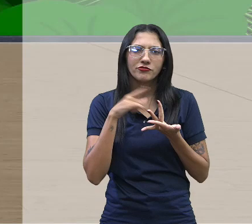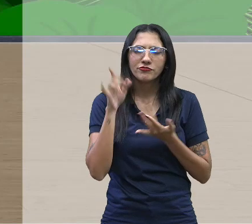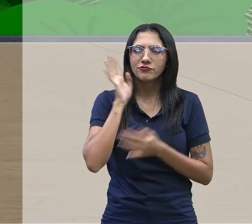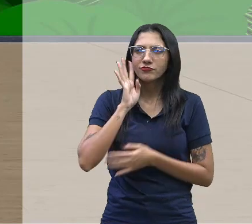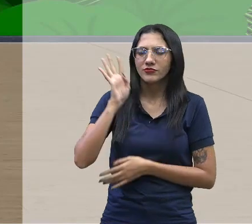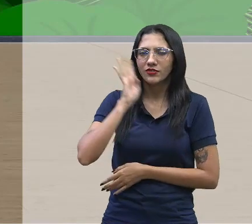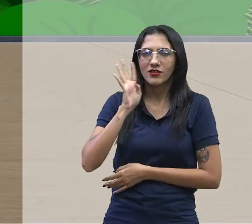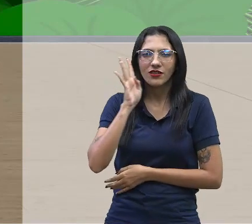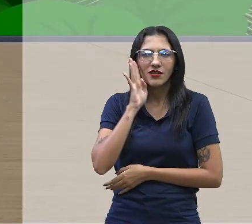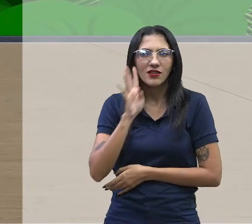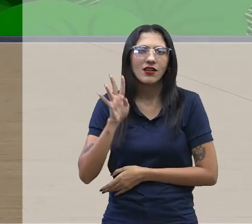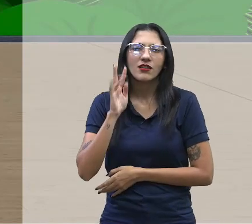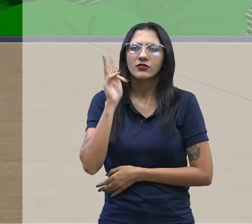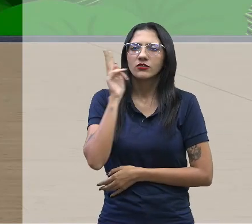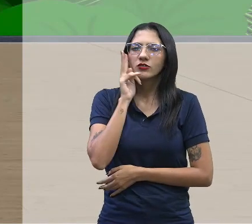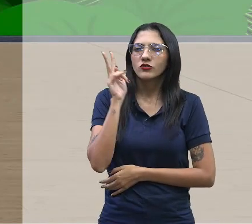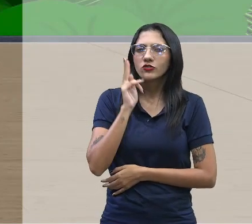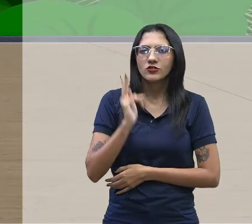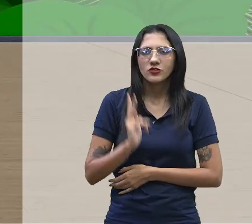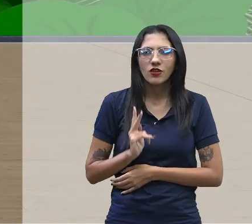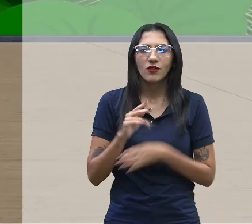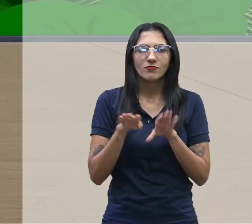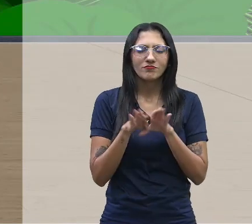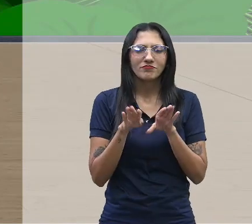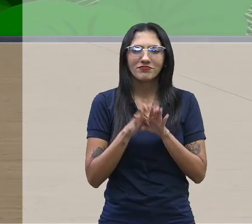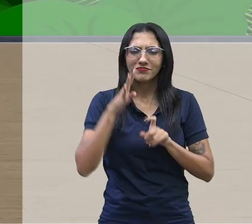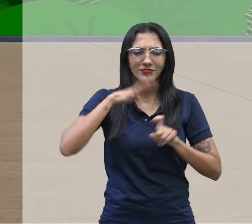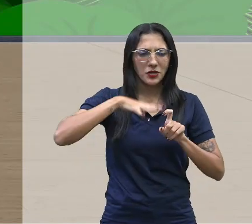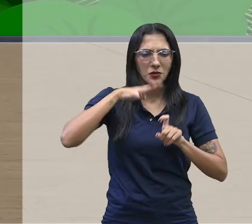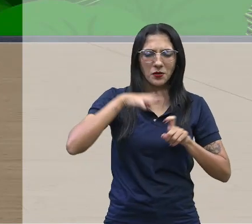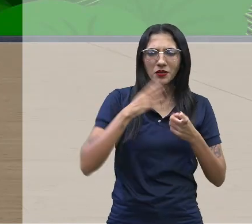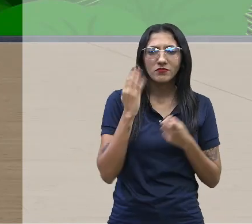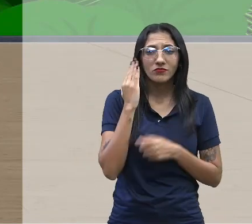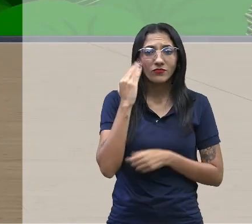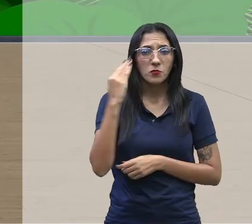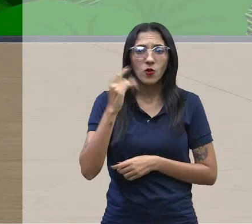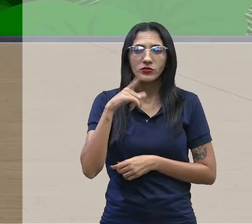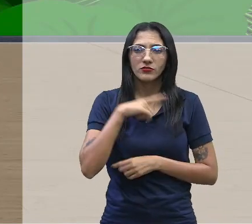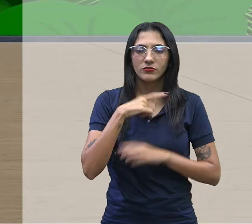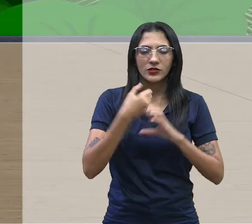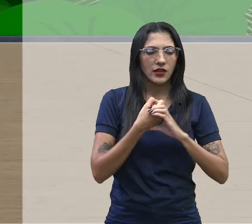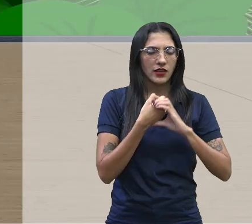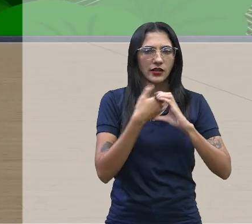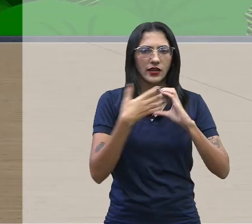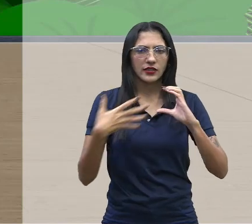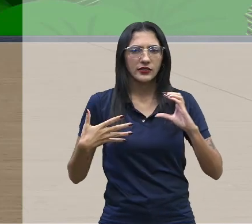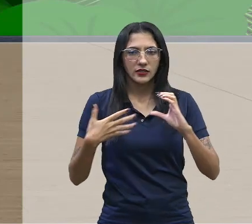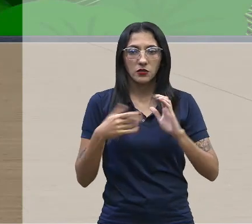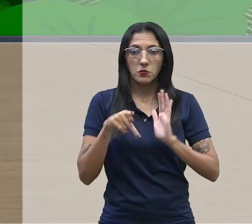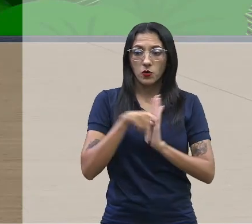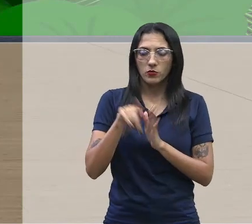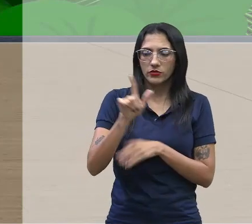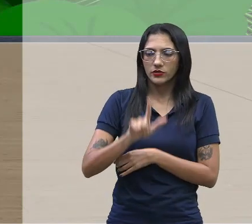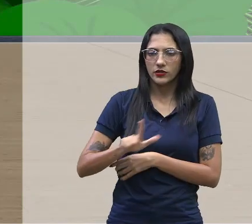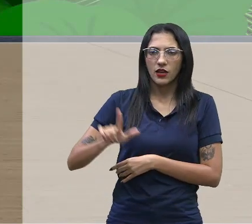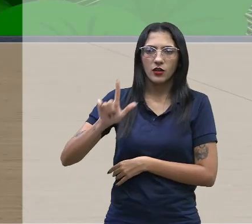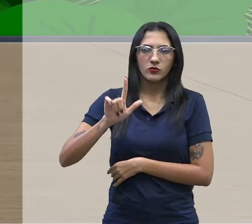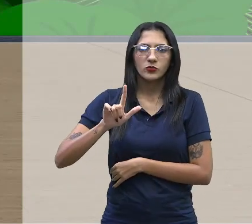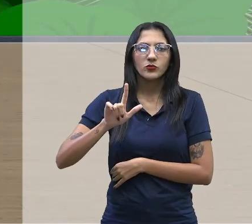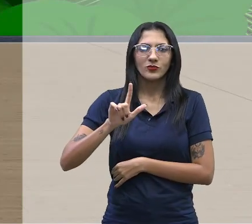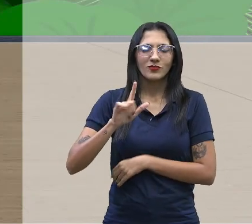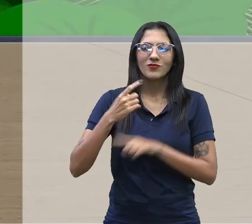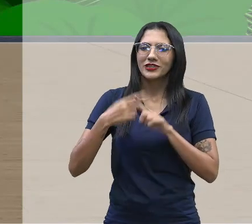imaginativo, um texto, uma lenda que traz características literárias, porque houve,